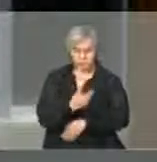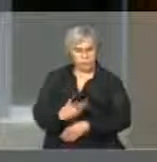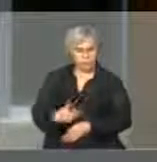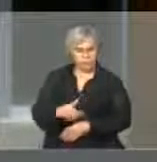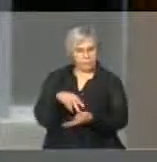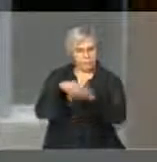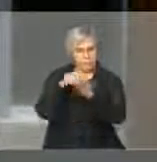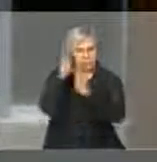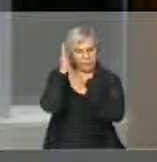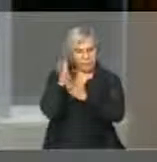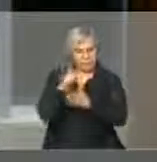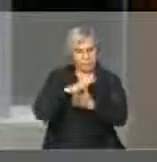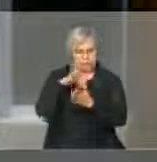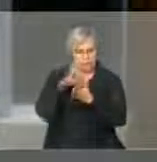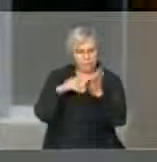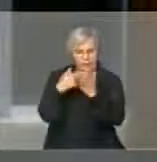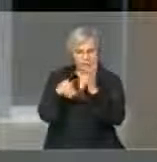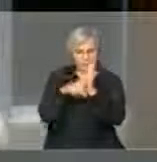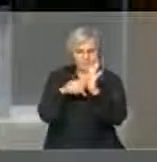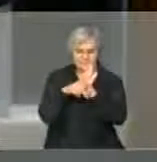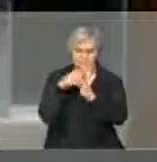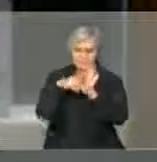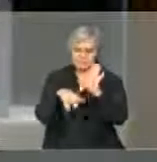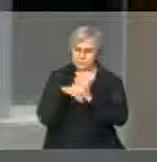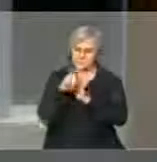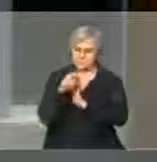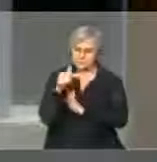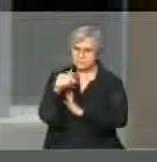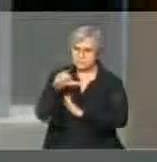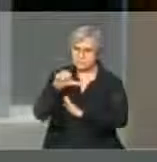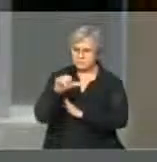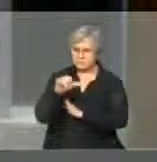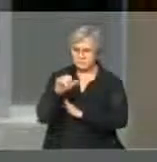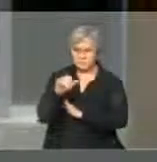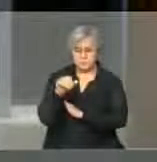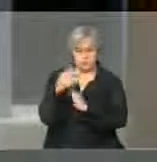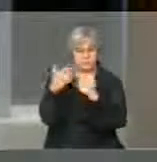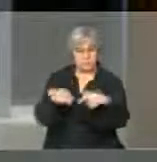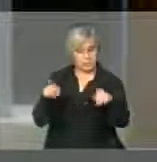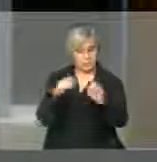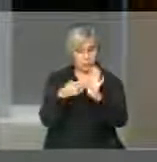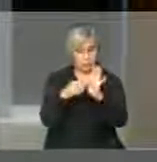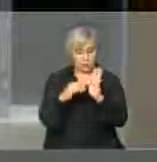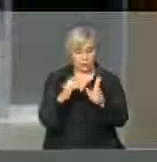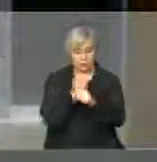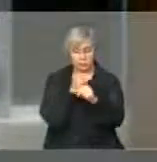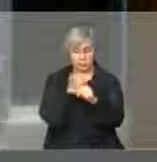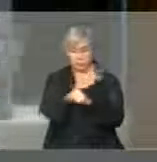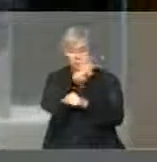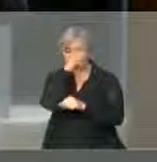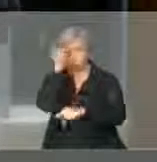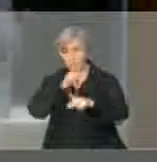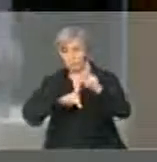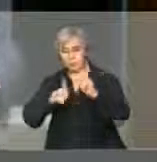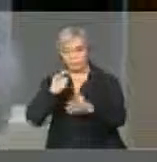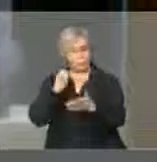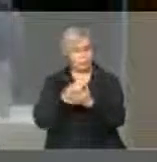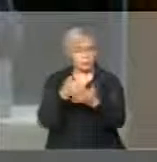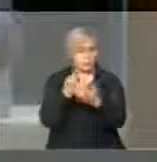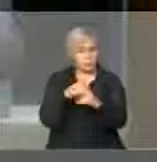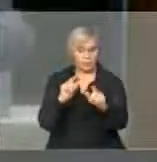aquilo que estava previsto na medida provisória 579, impedir que essa conta chegue ao consumidor de energia, tratá-lo com